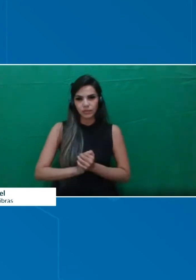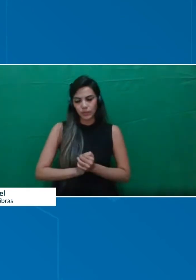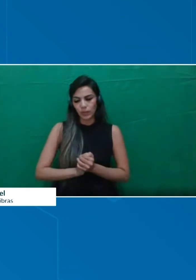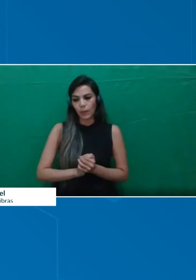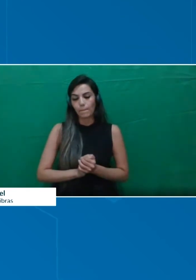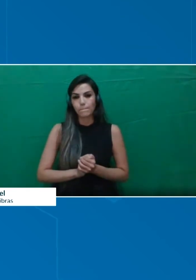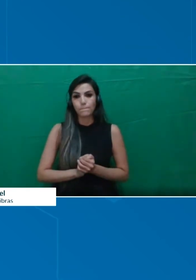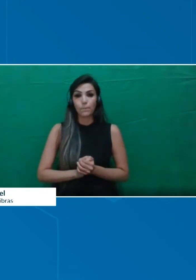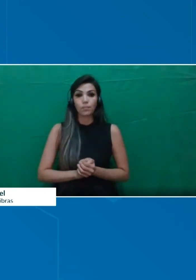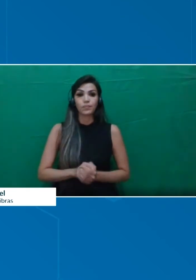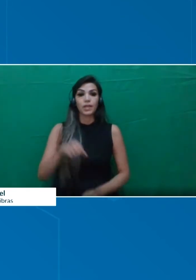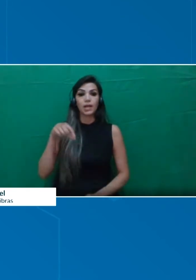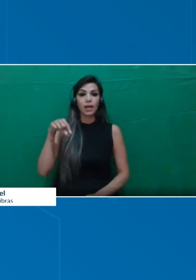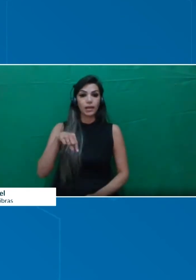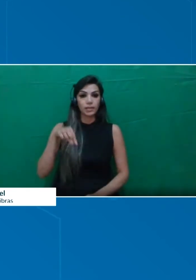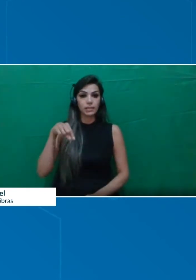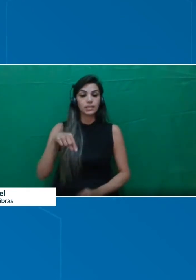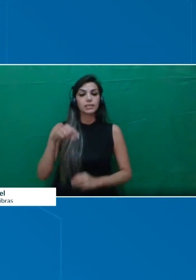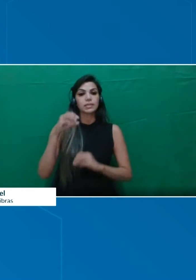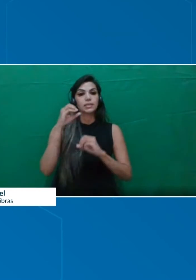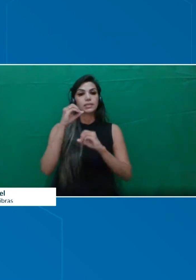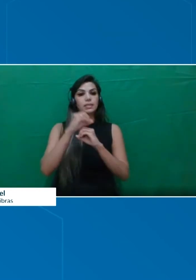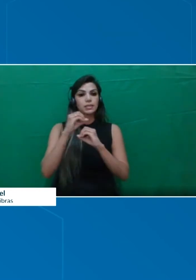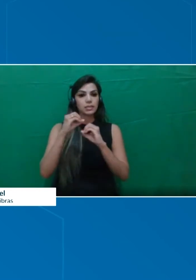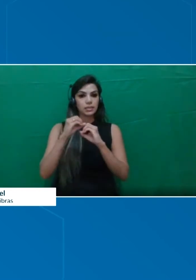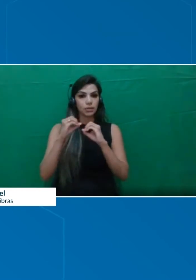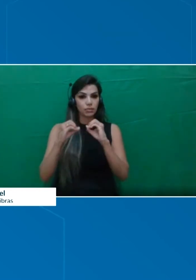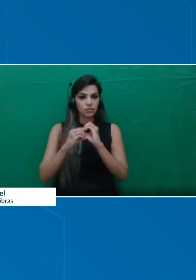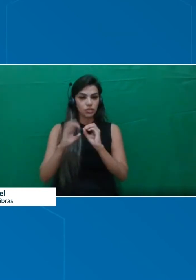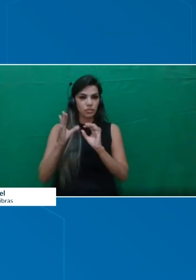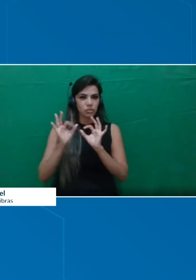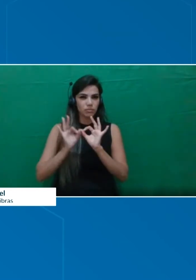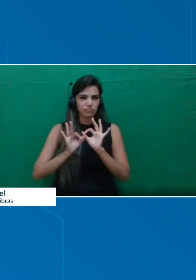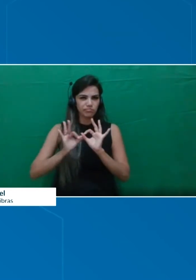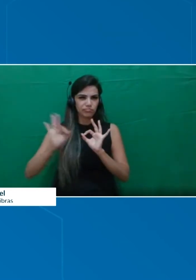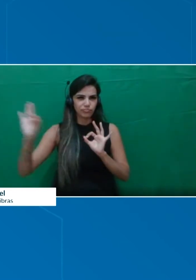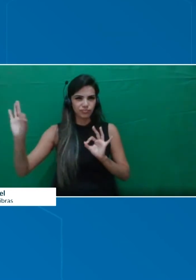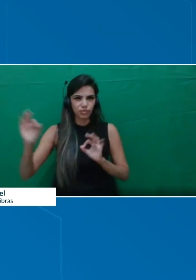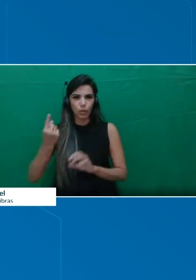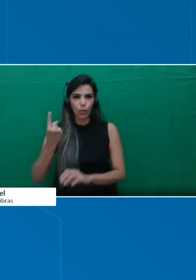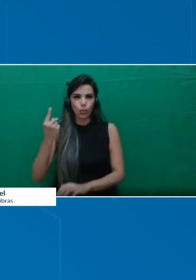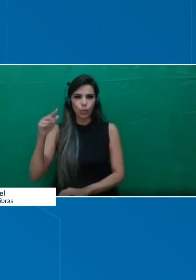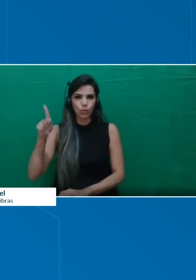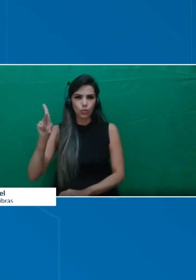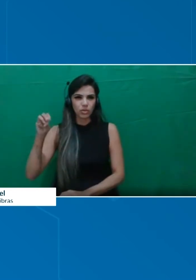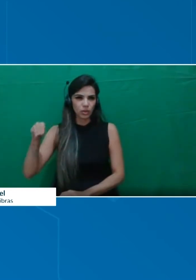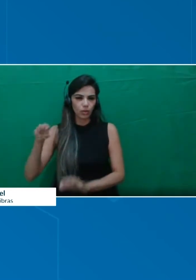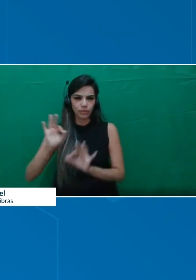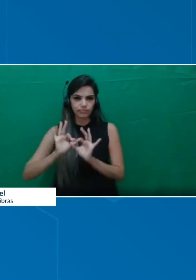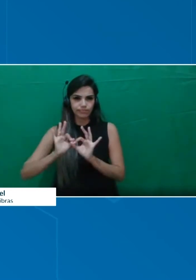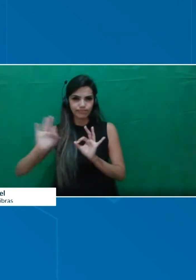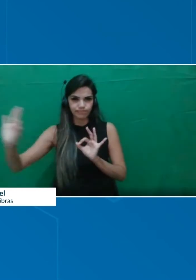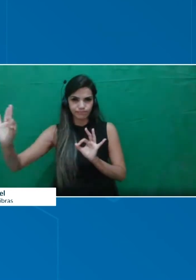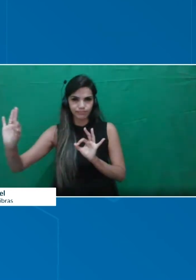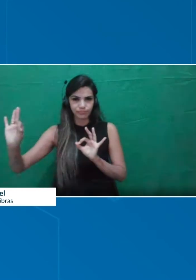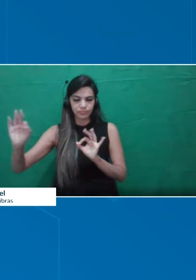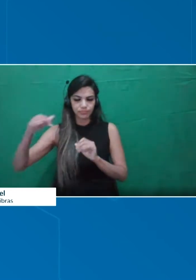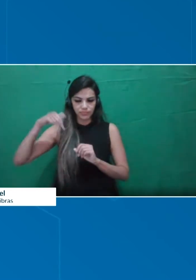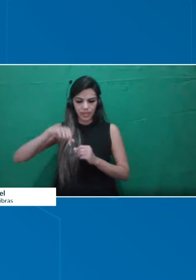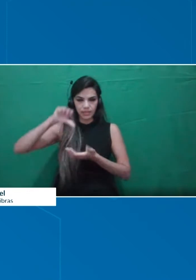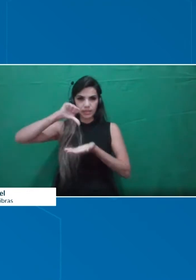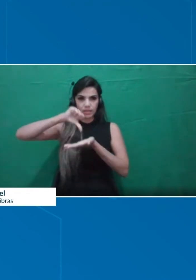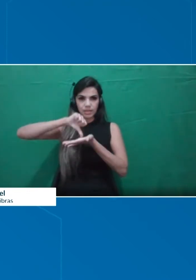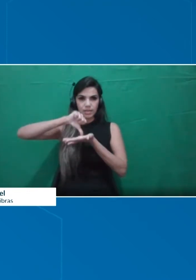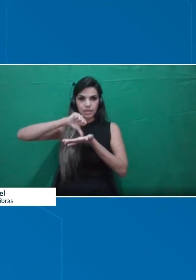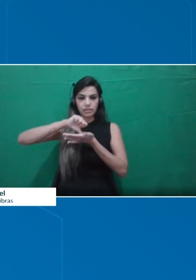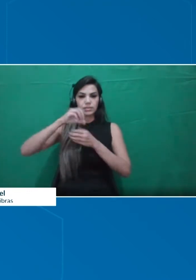Saindo aqui da UFG num raio de 1 quilômetro, não precisa ser mais de 1 quilômetro, 1 quilômetro aqui do perímetro da